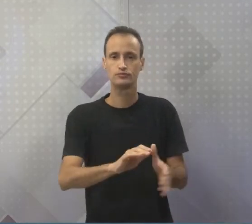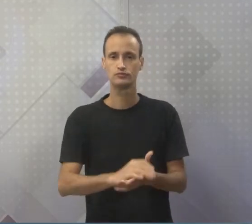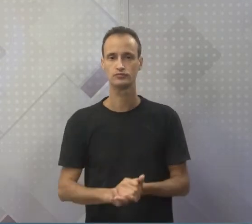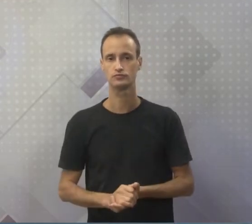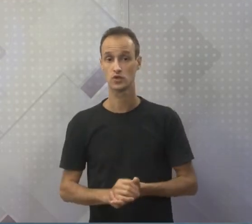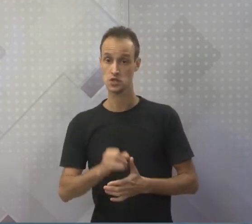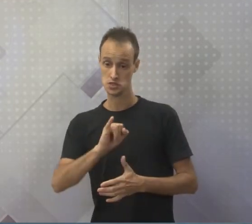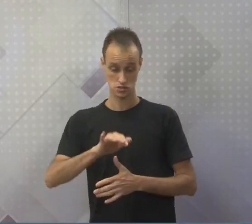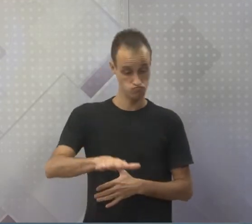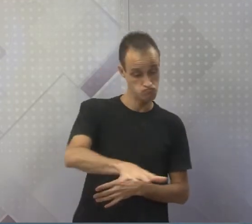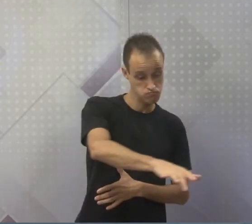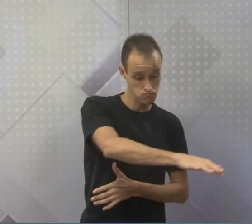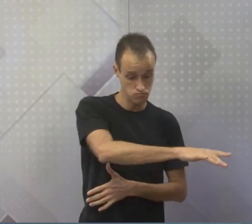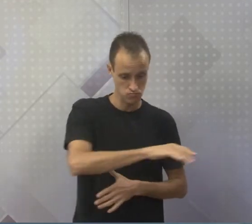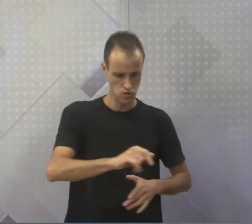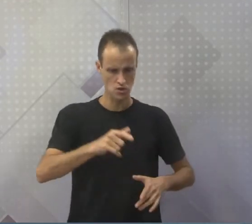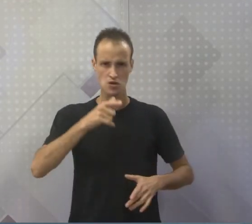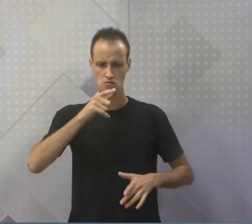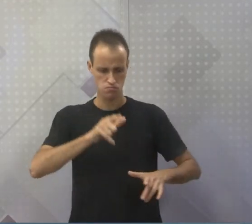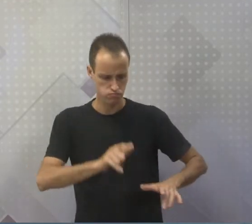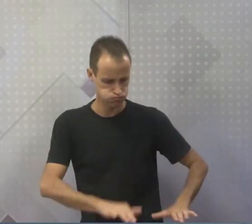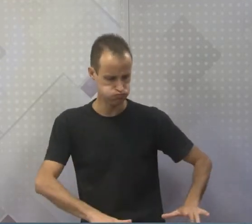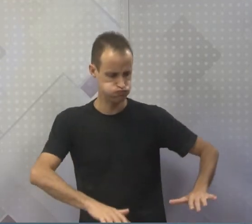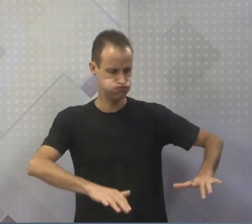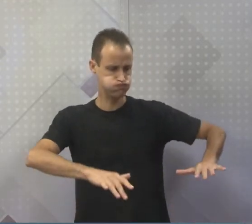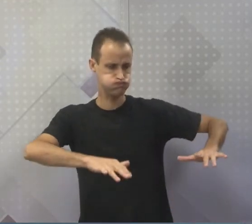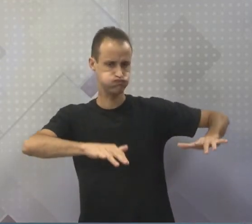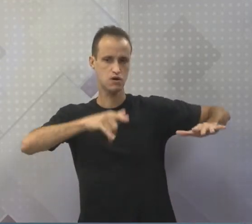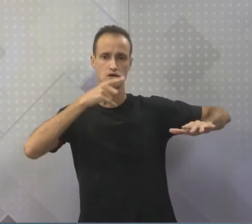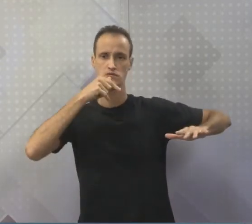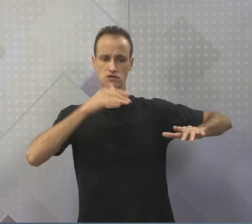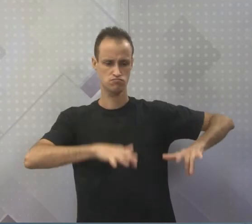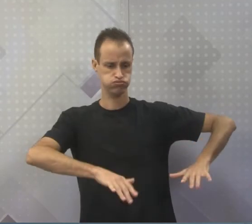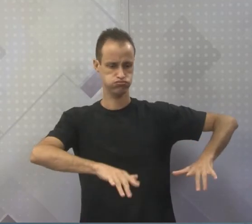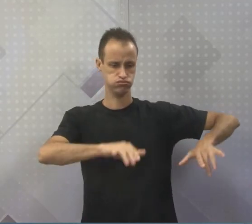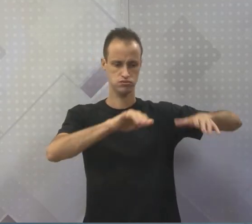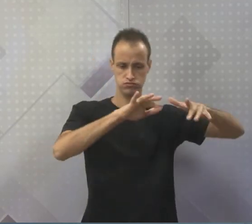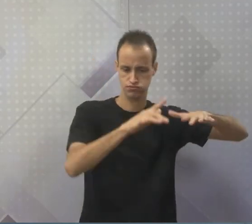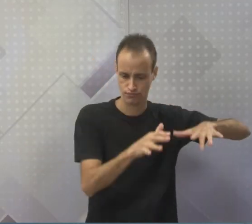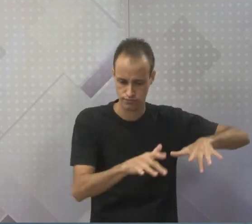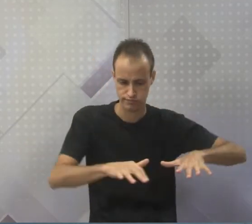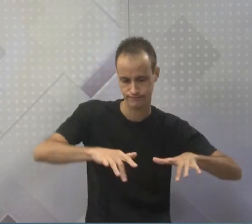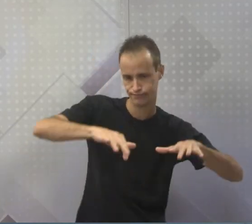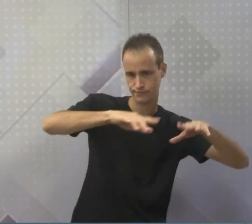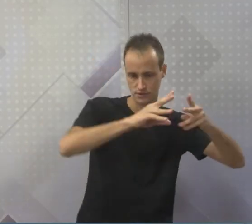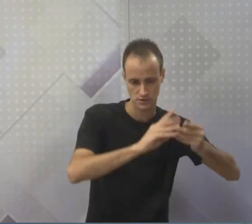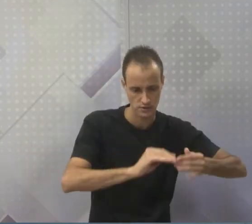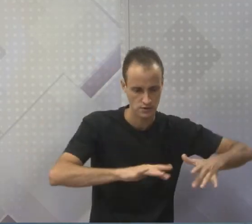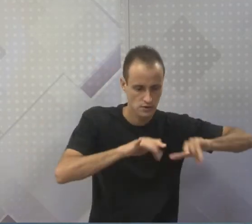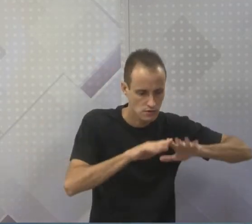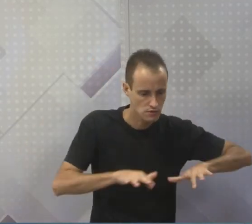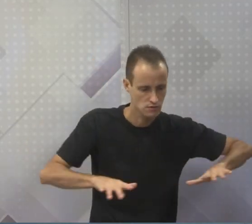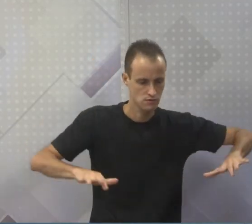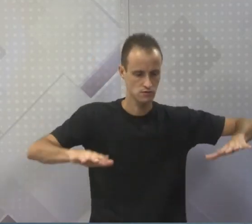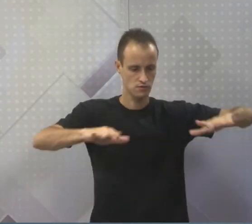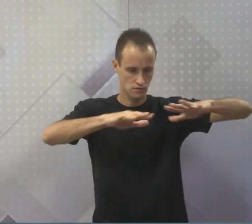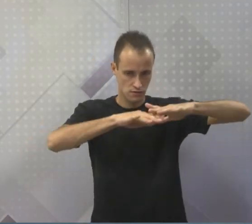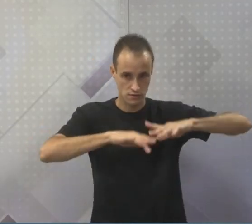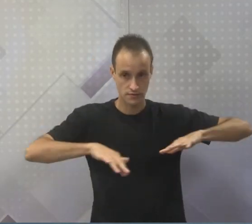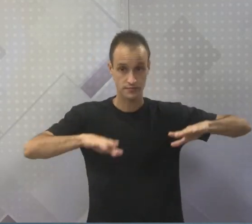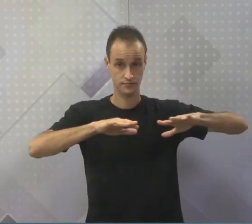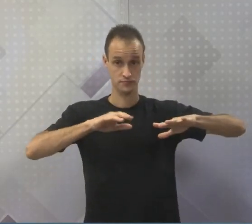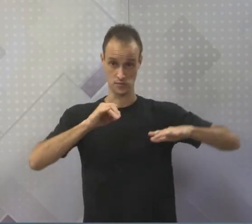Se o ambiente estiver alagado, essa bactéria vai ficar diluída nesse ambiente